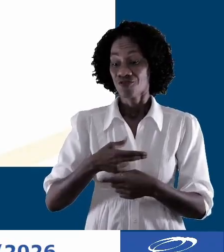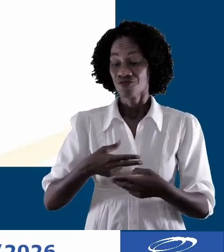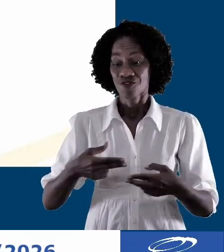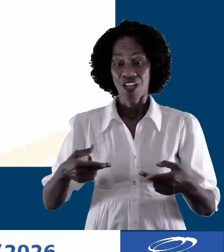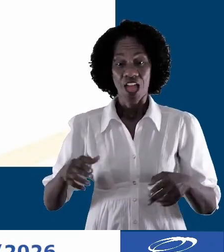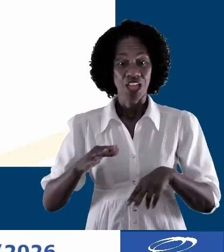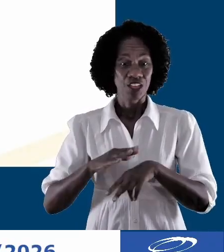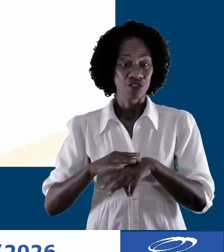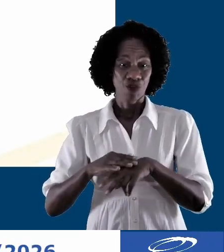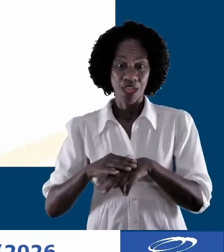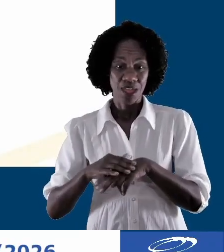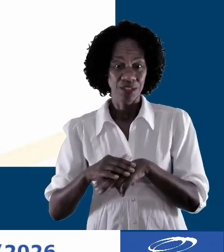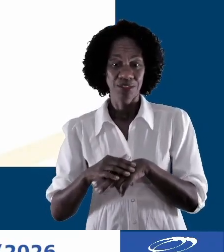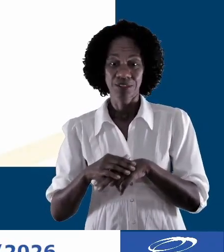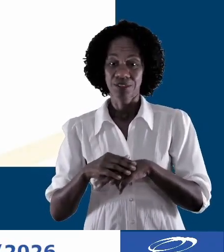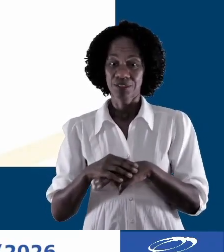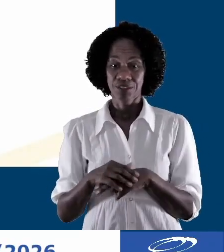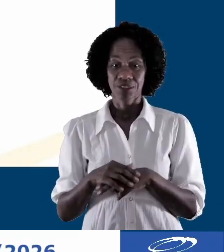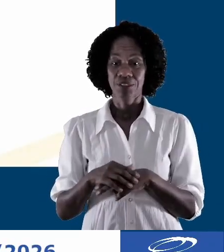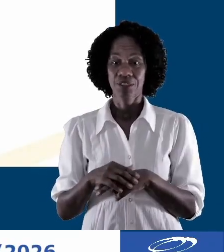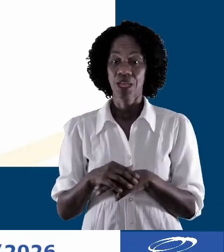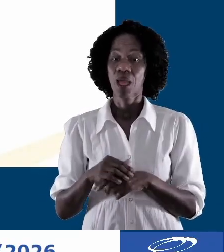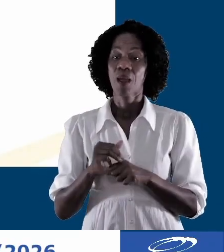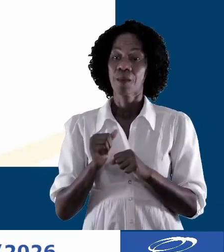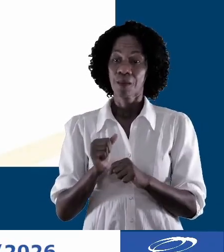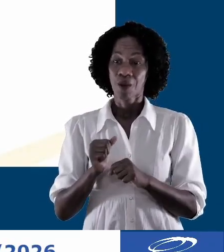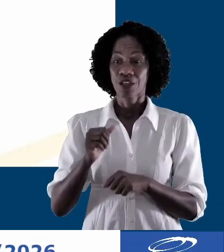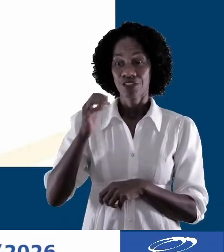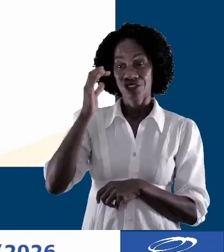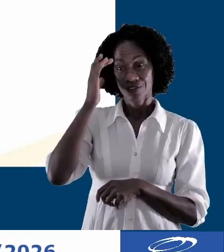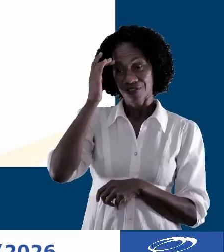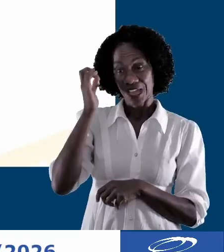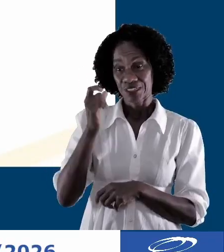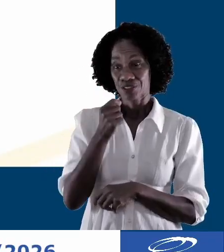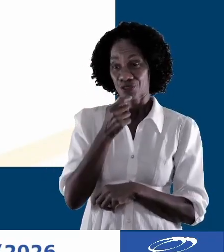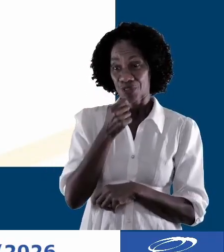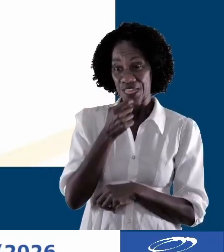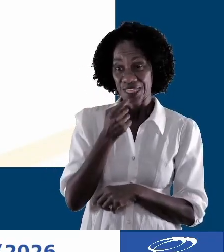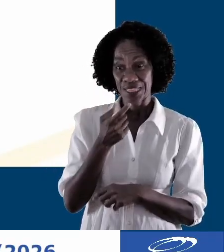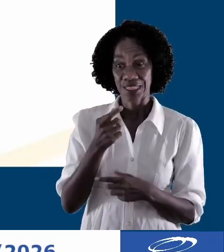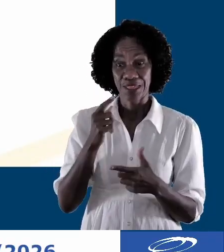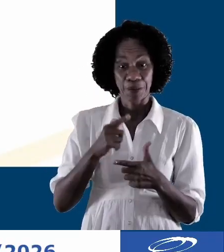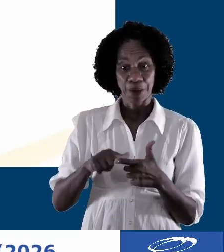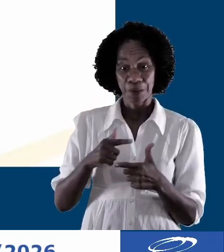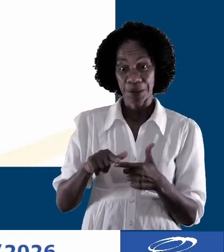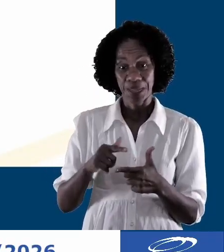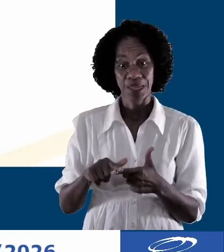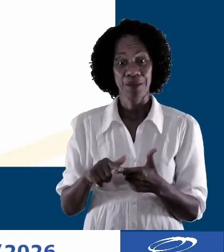fazer reações medicamentosas, maior chance de óbito e um diagnóstico muitas vezes mais